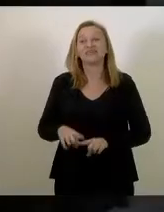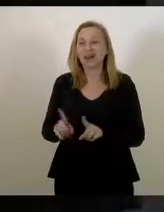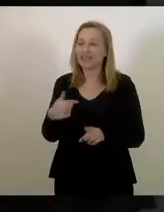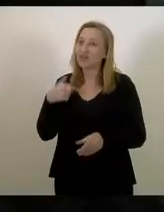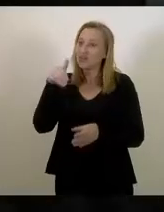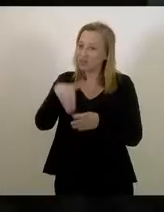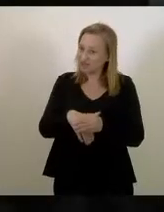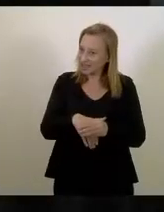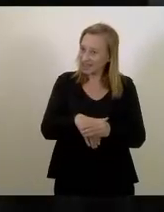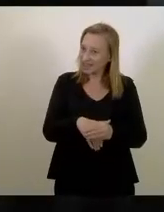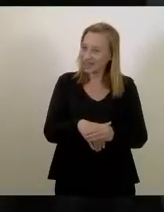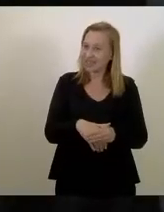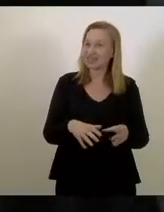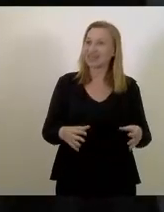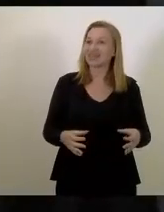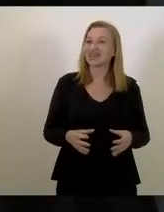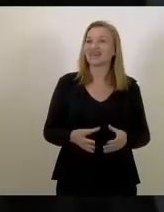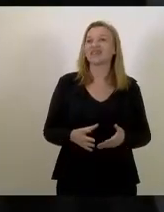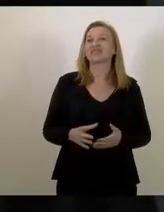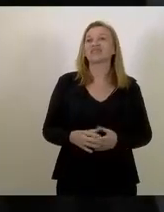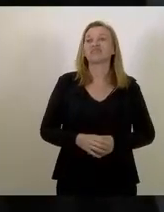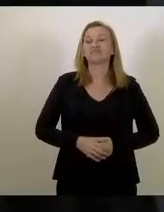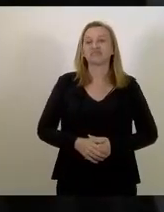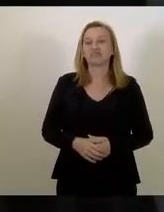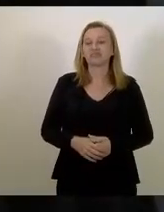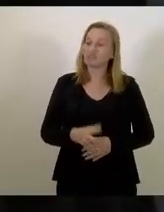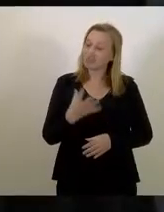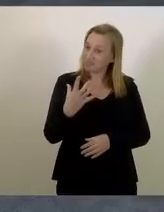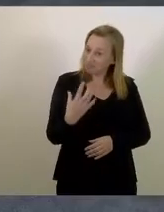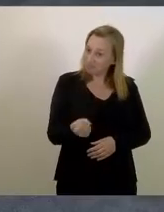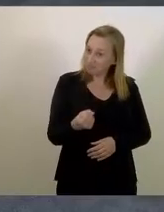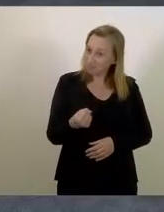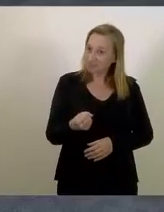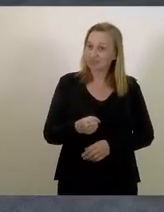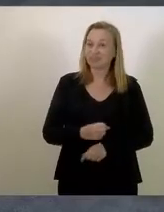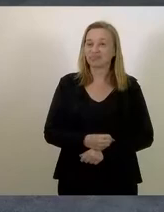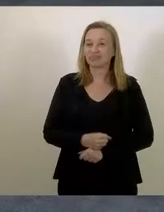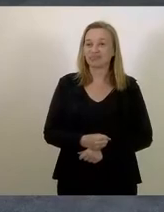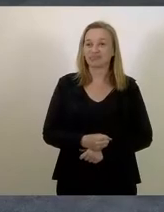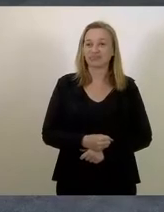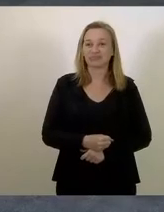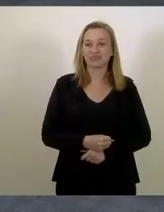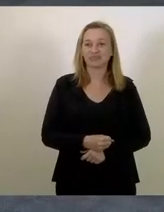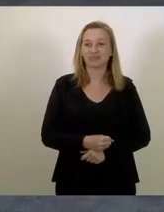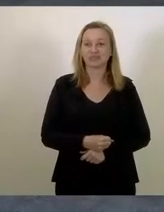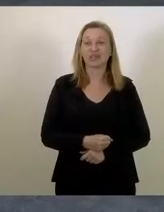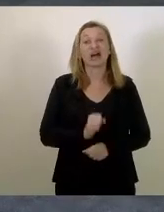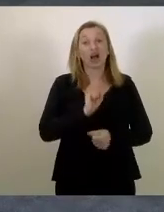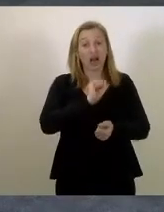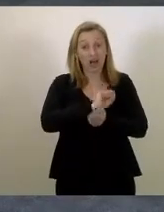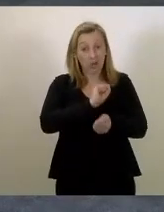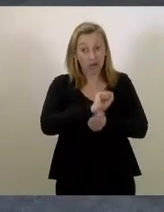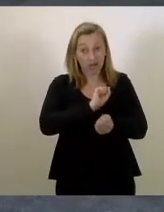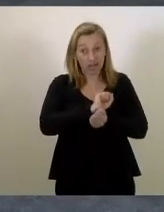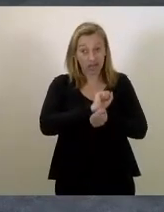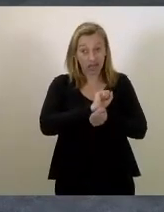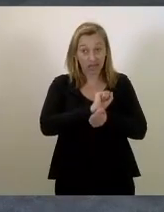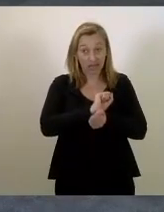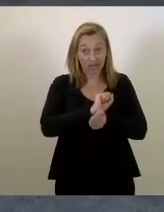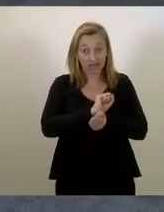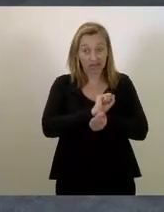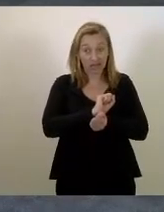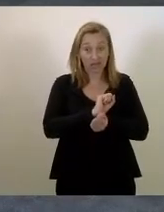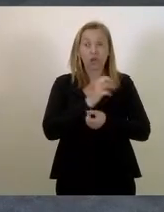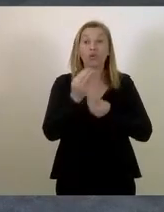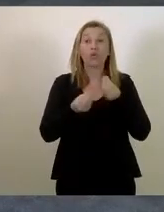votei na tributação no mérito deputado favorável a aguardar como é que